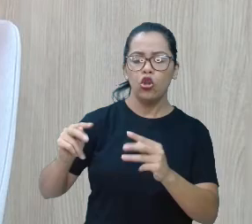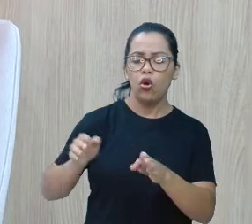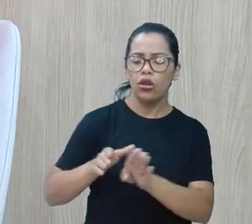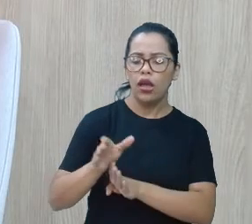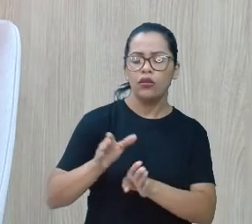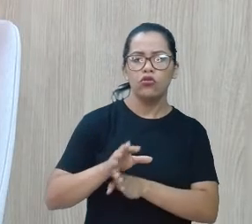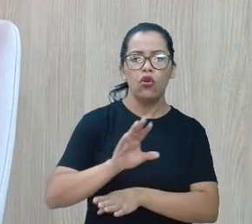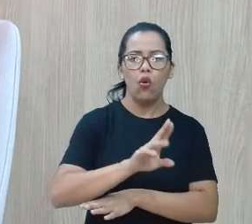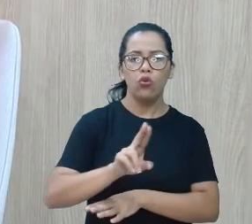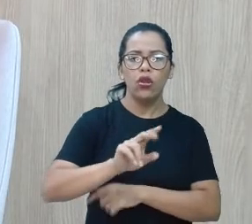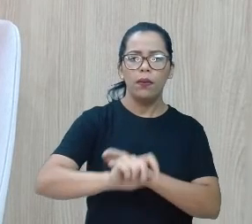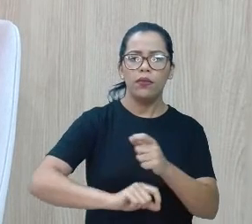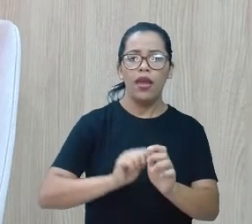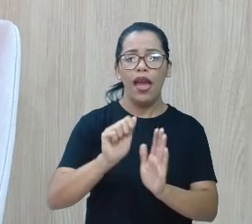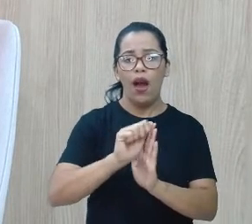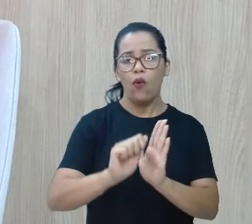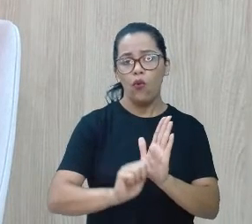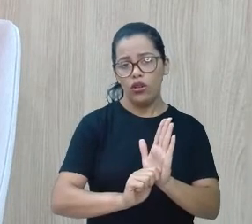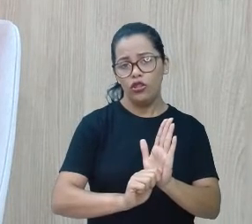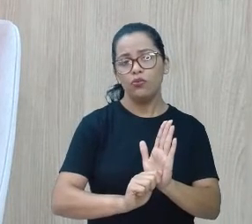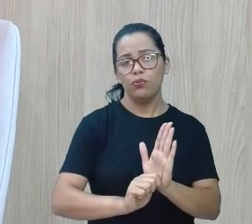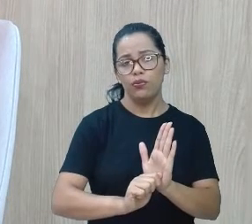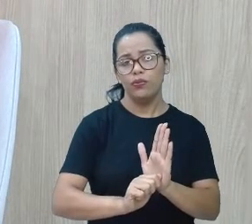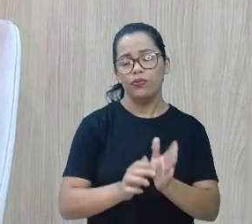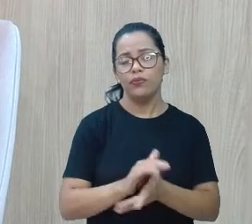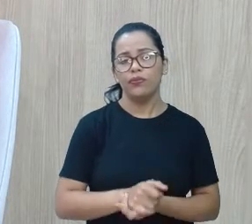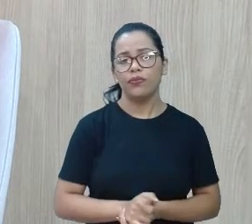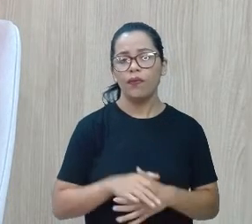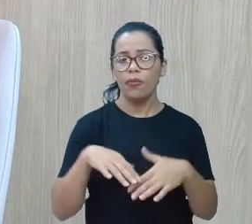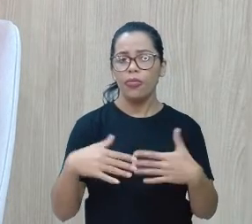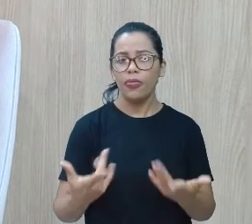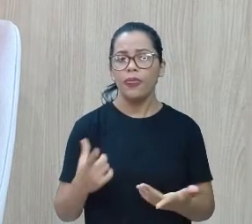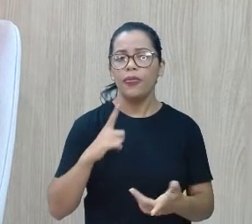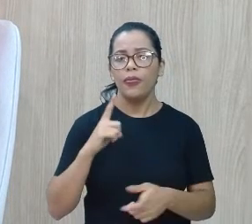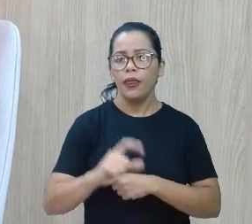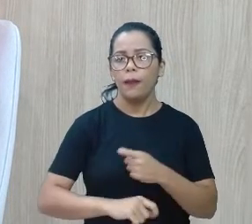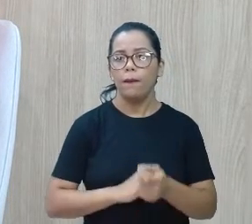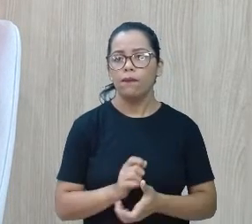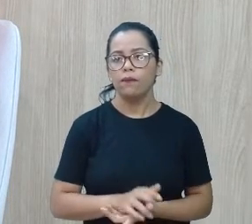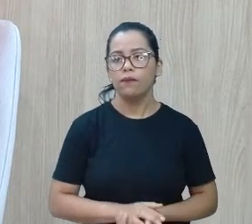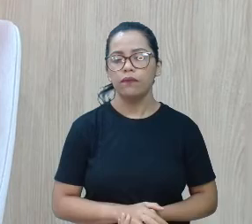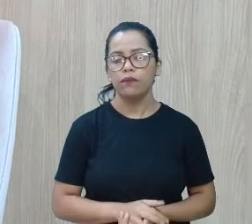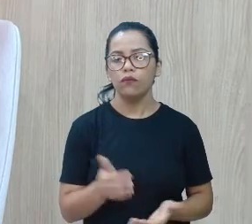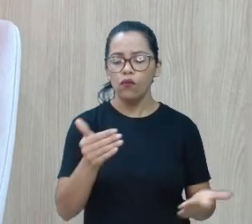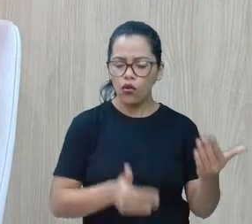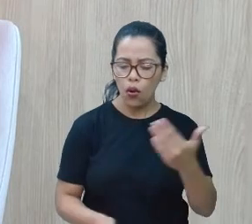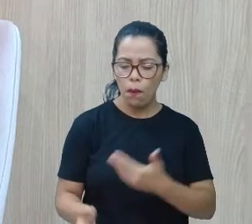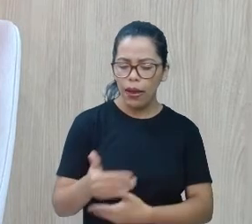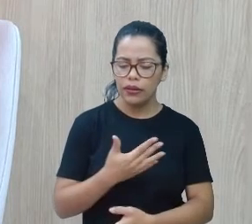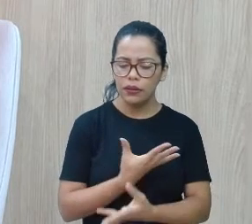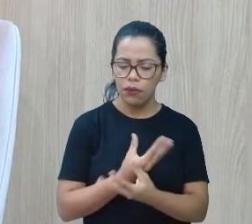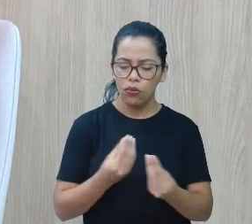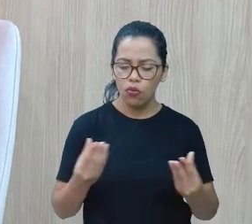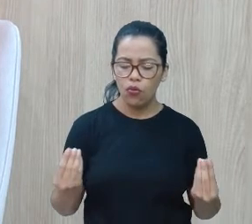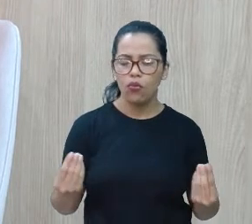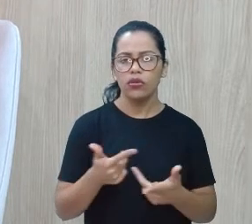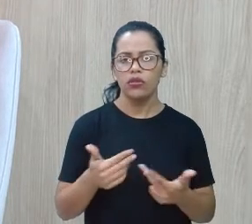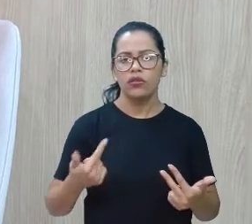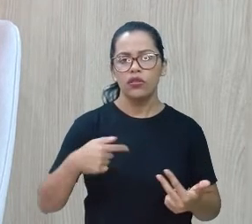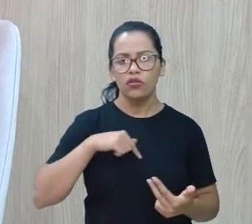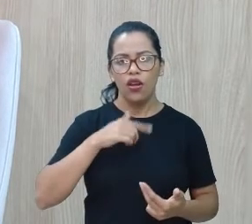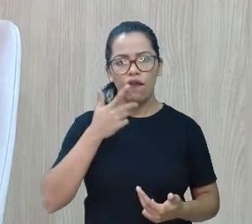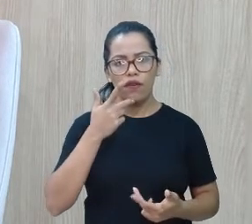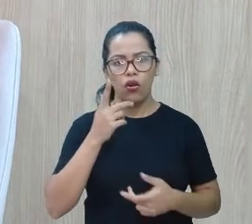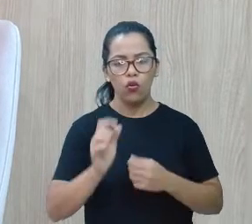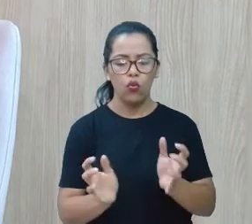é chamado de algoritmo, tá certo? Então, eles estão participando bastante, acho que a gente já comentou, né? Os